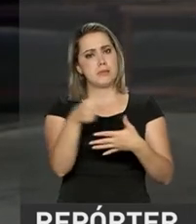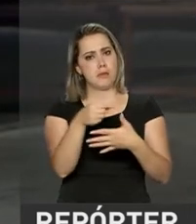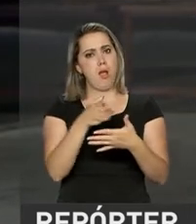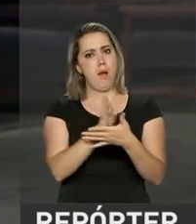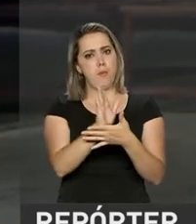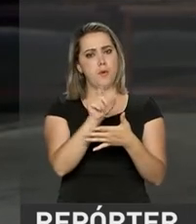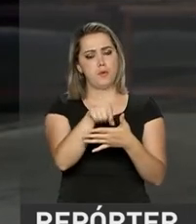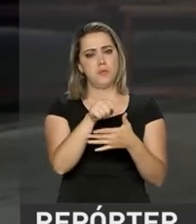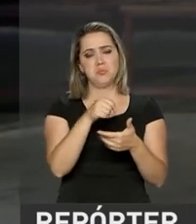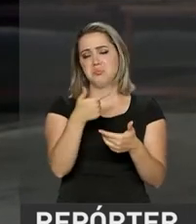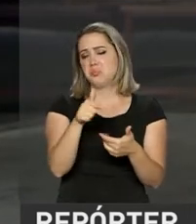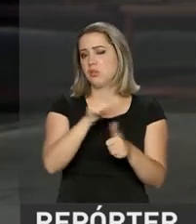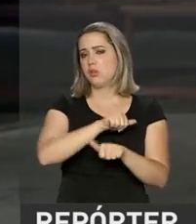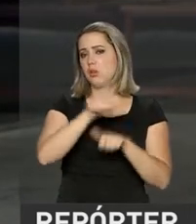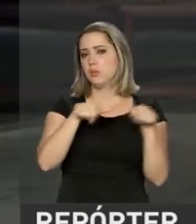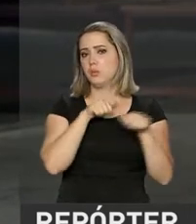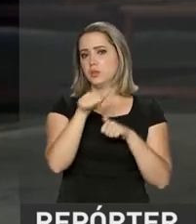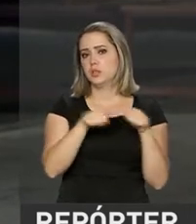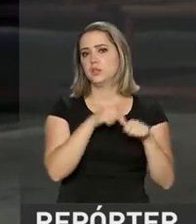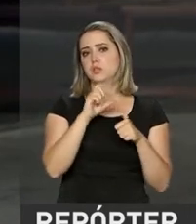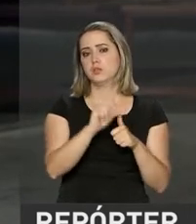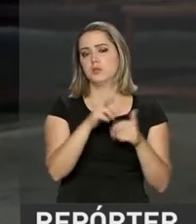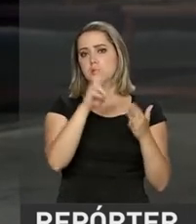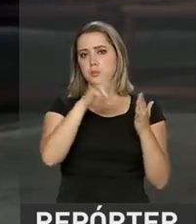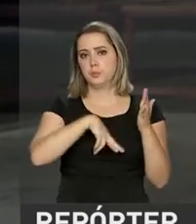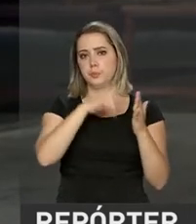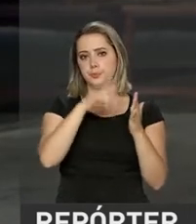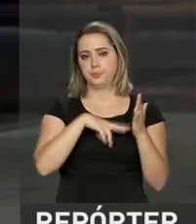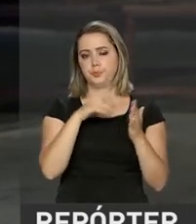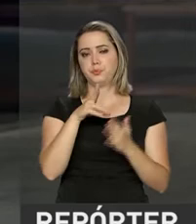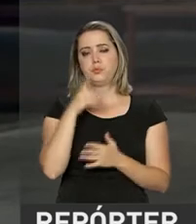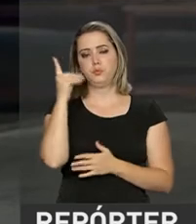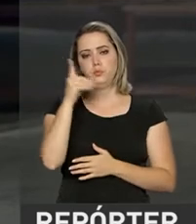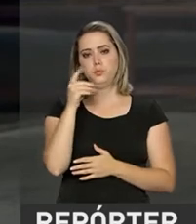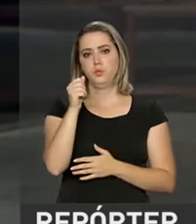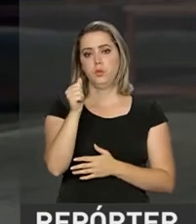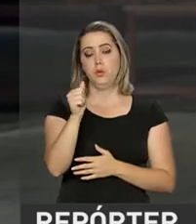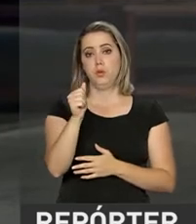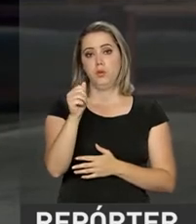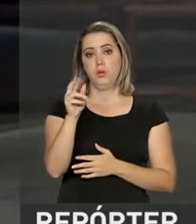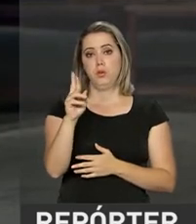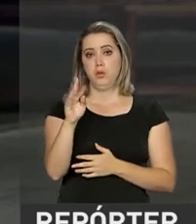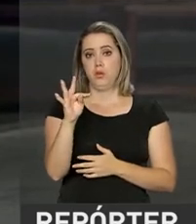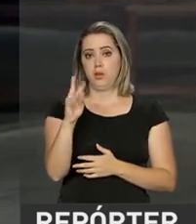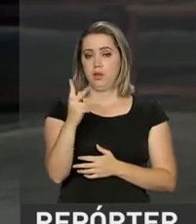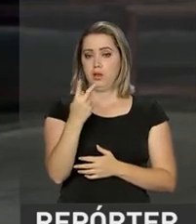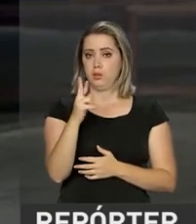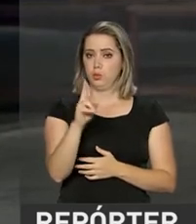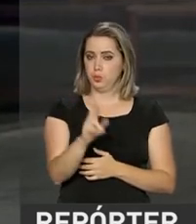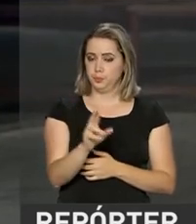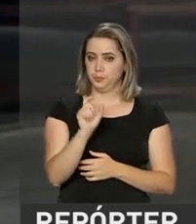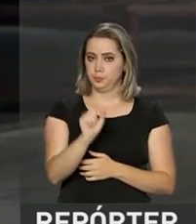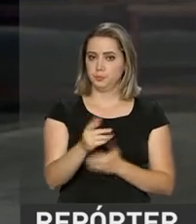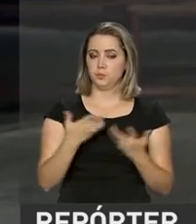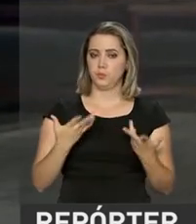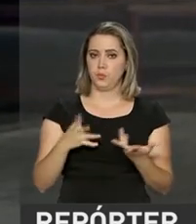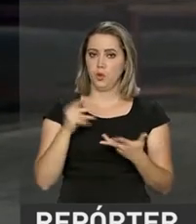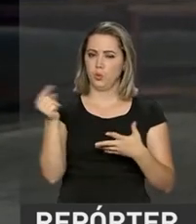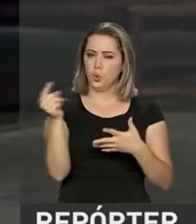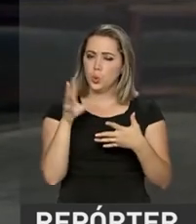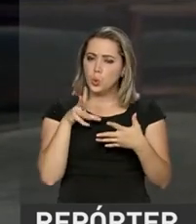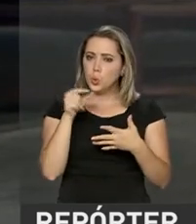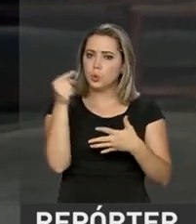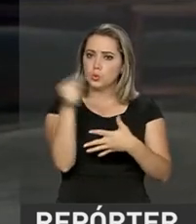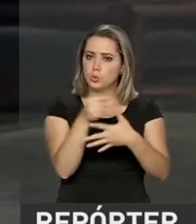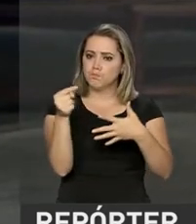não alteraria o teor do relatório do deputado arthur maia a previsão é que todos os destaques